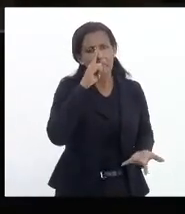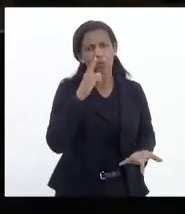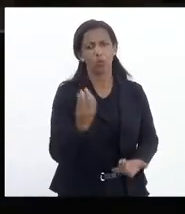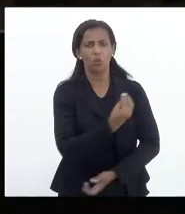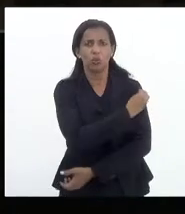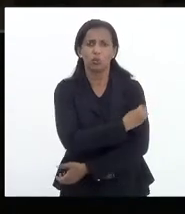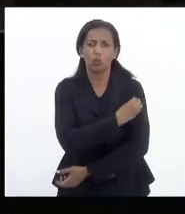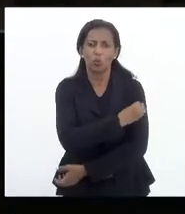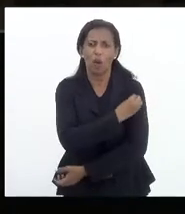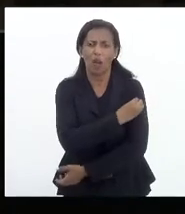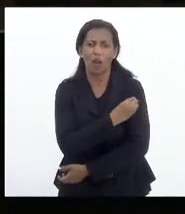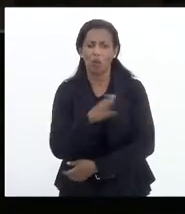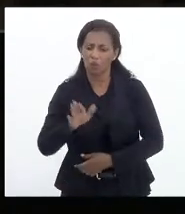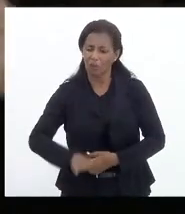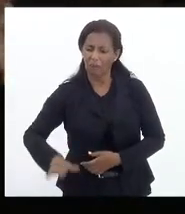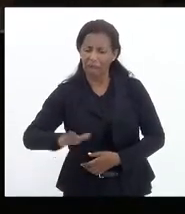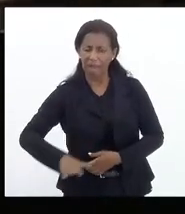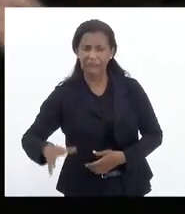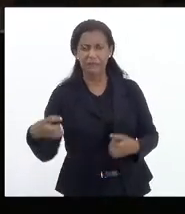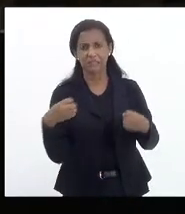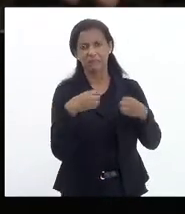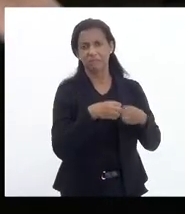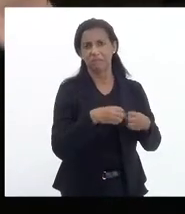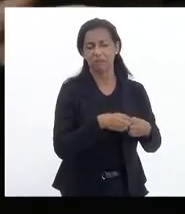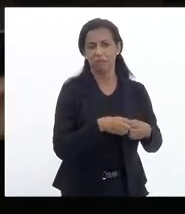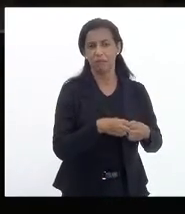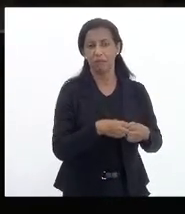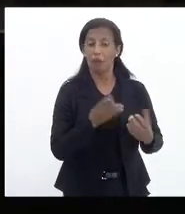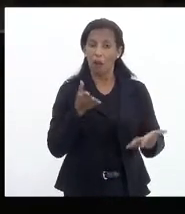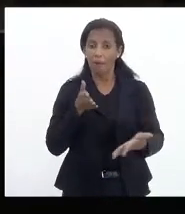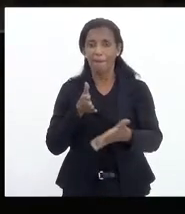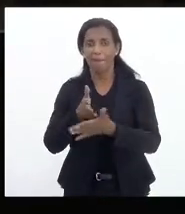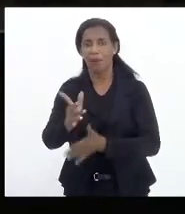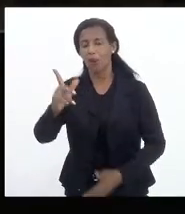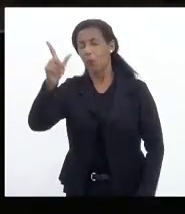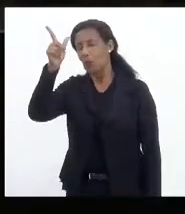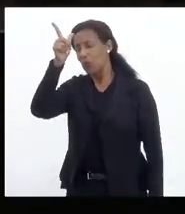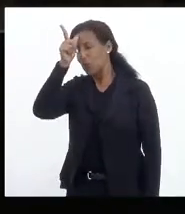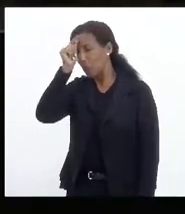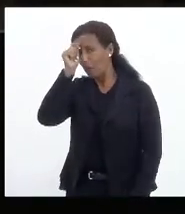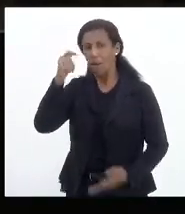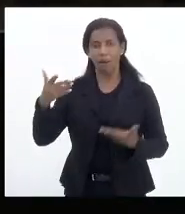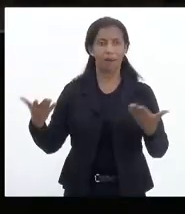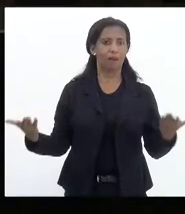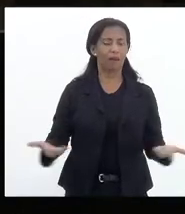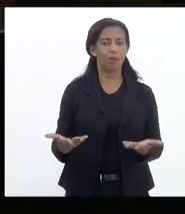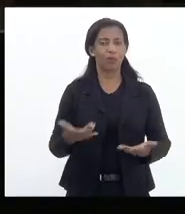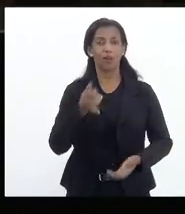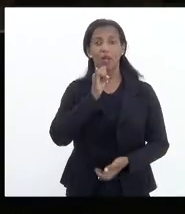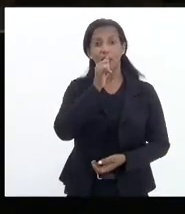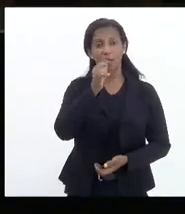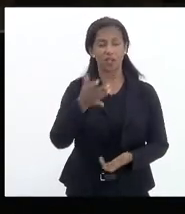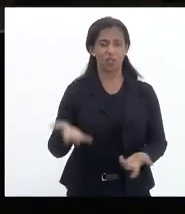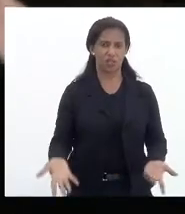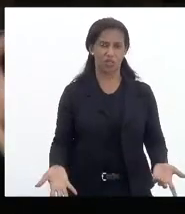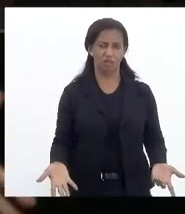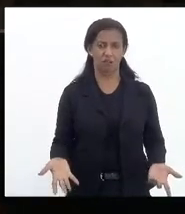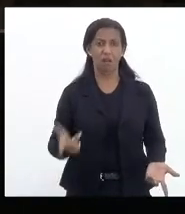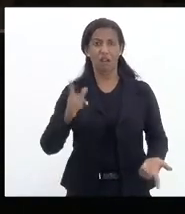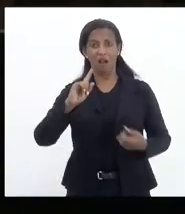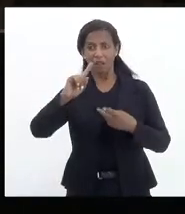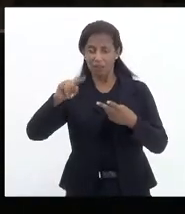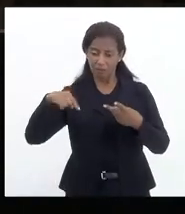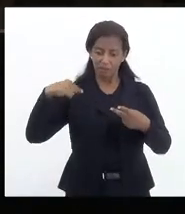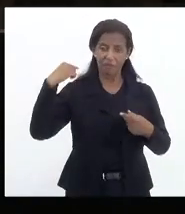com álcool que uma criança então nós conseguimos aprovar foi um alento para a população e vem agora a questão da energia aí temos